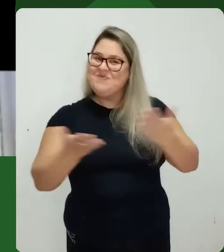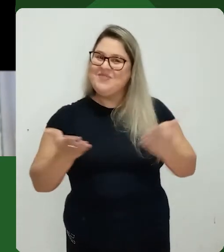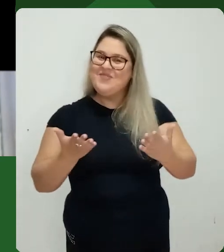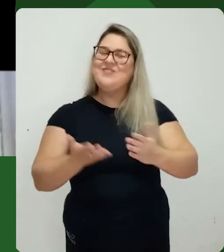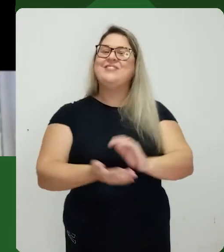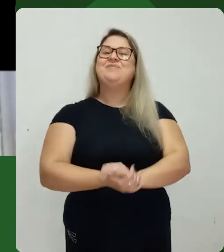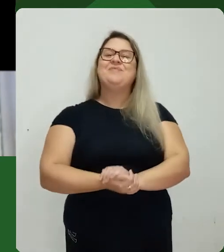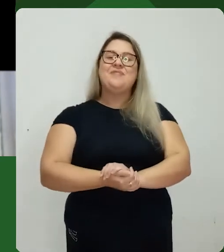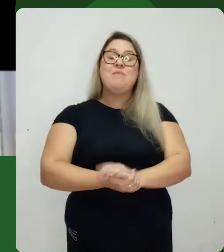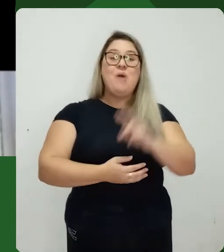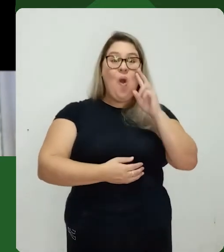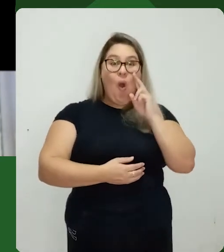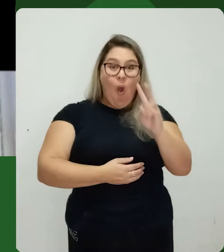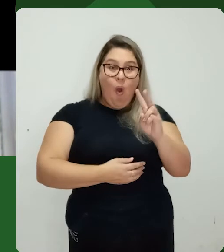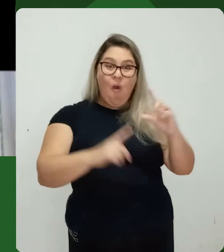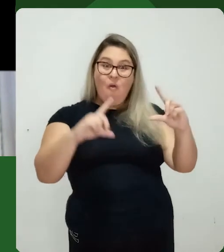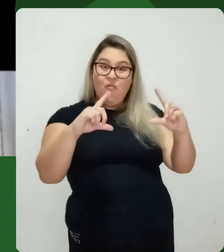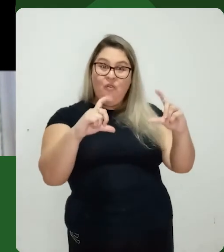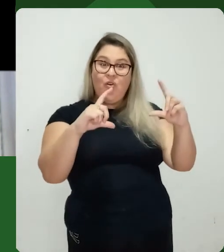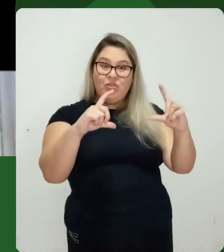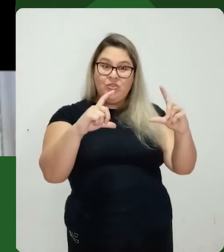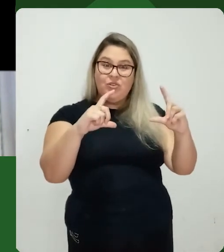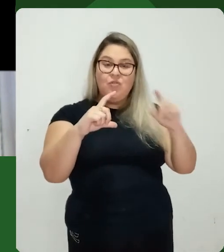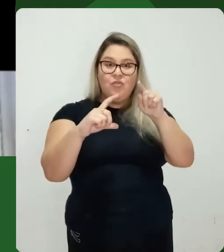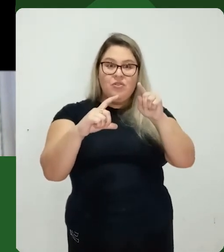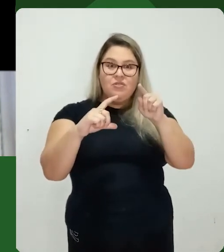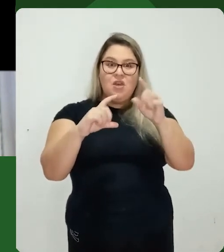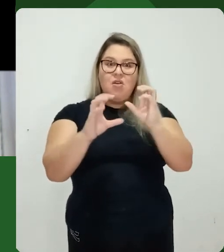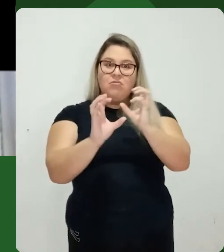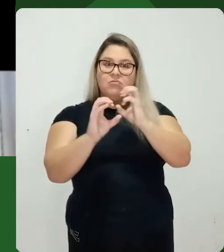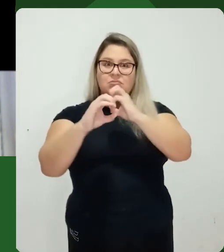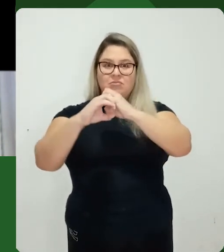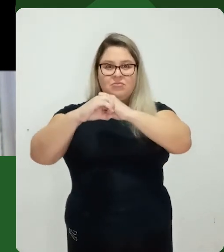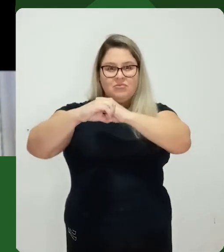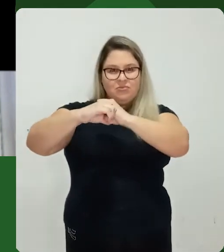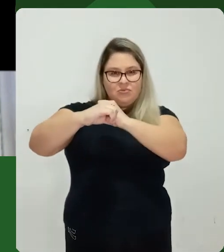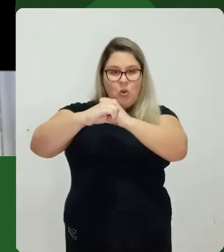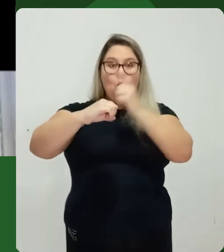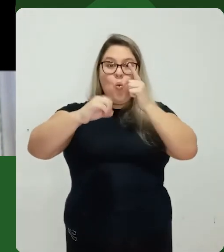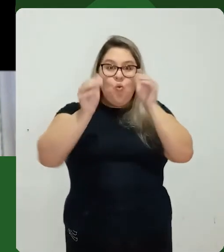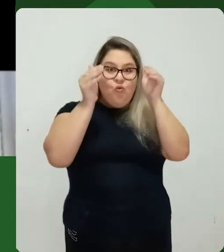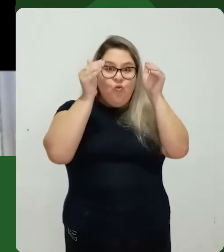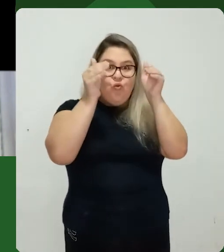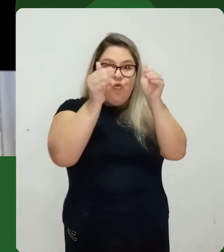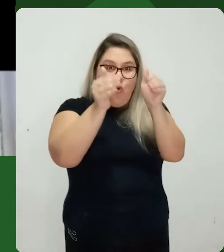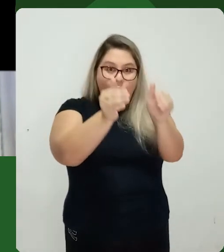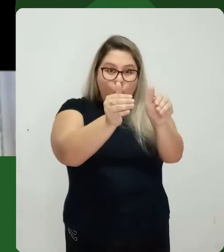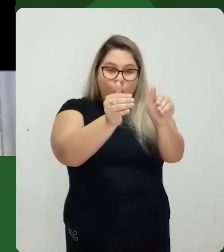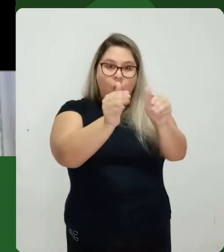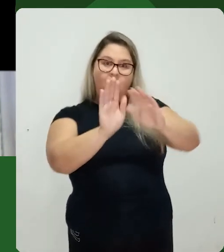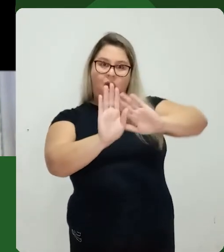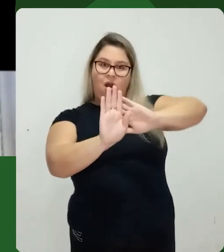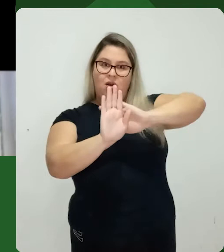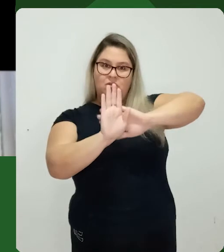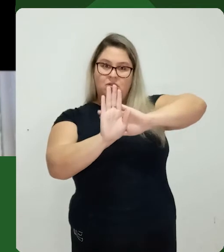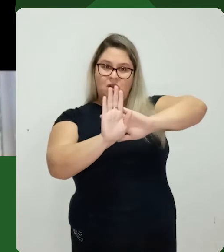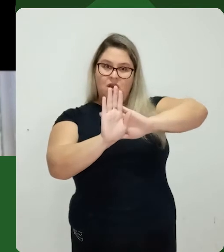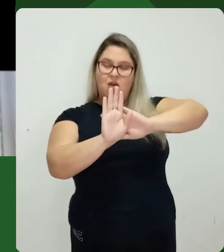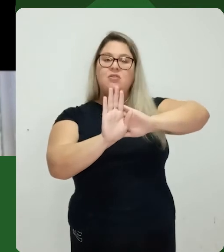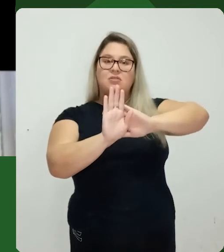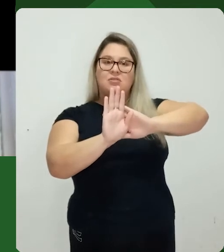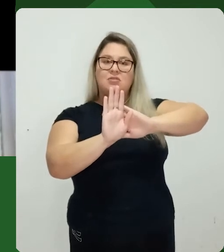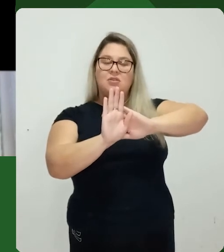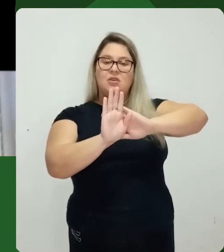vai usar um, quando que você vai usar outro. A gente está começando, não esquenta. Mas olha o resultado. Na hora que eu fechei o diafragma,